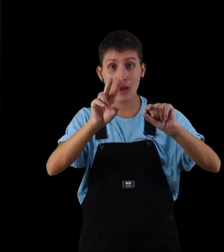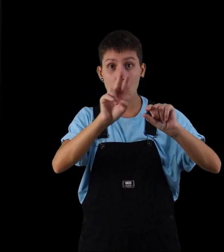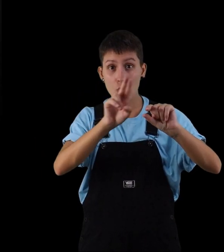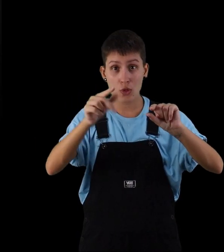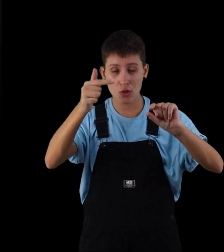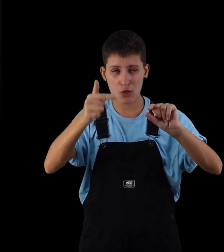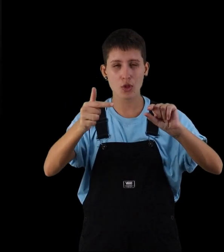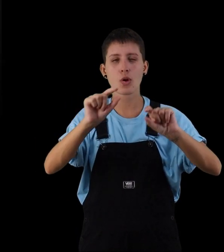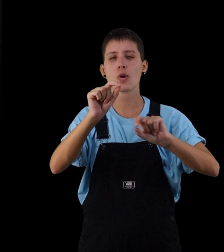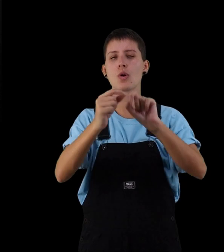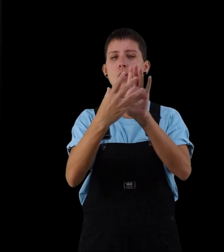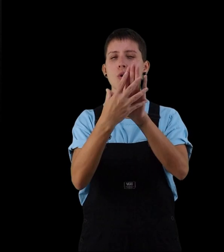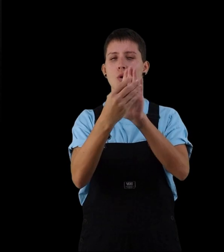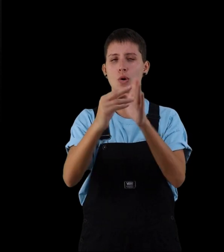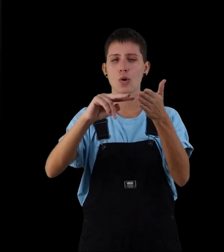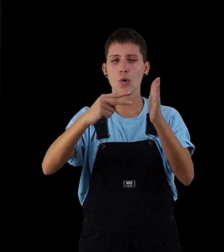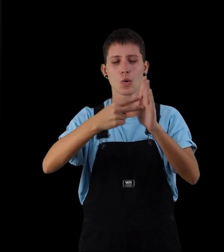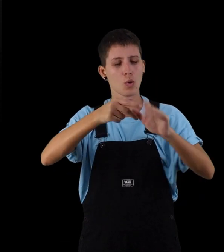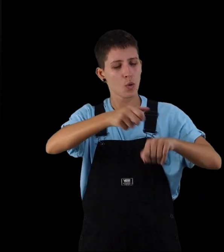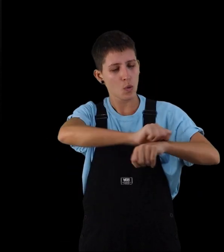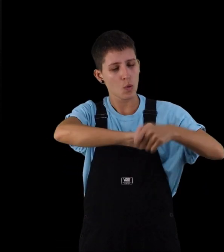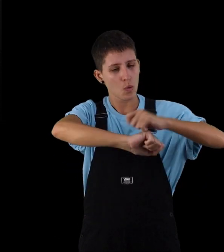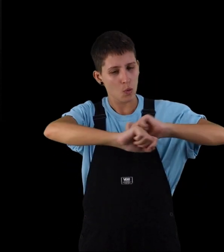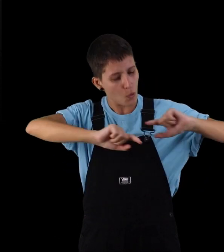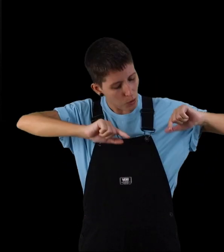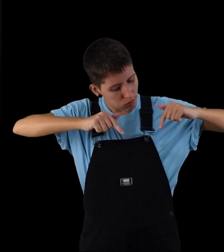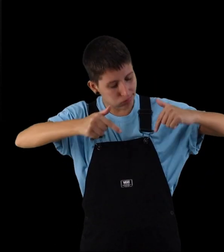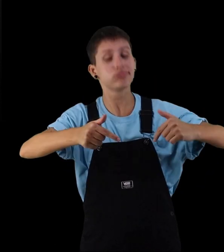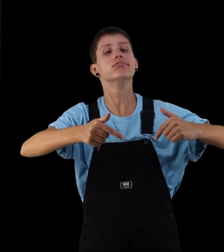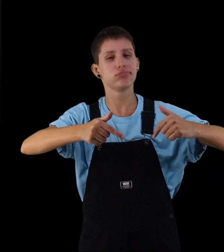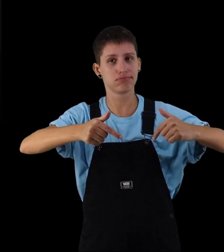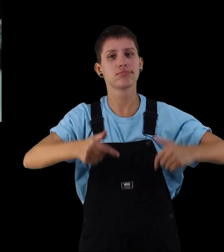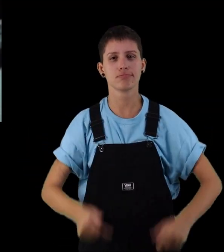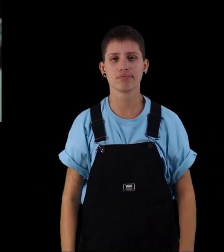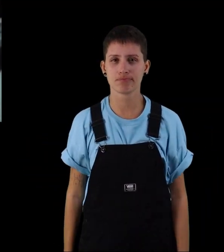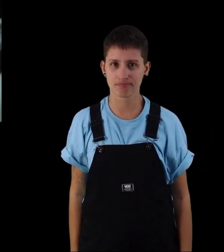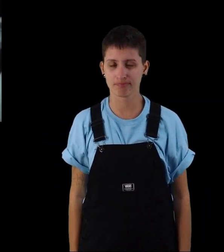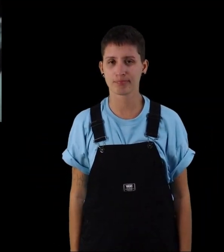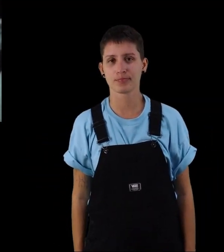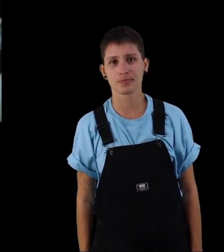O sobrenome do menino inspirava luta. Guerreiro era.